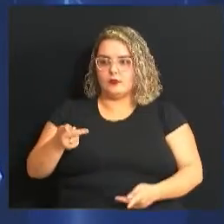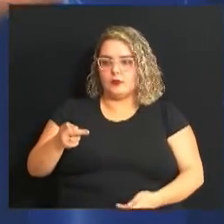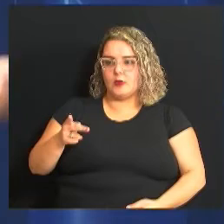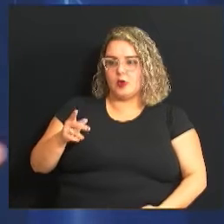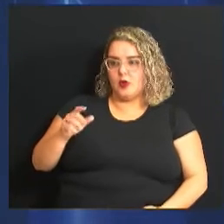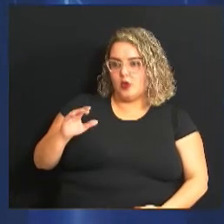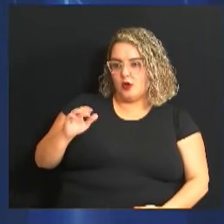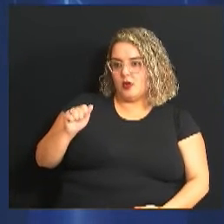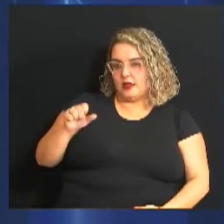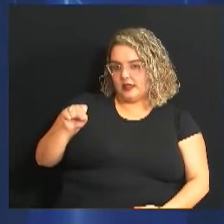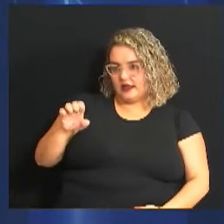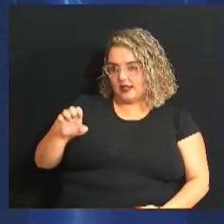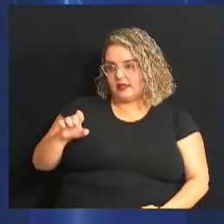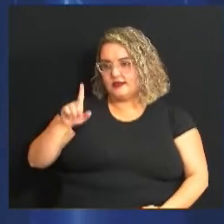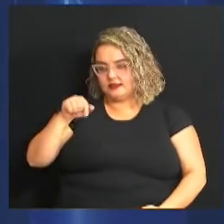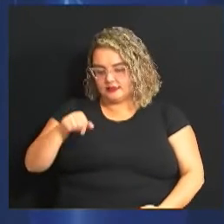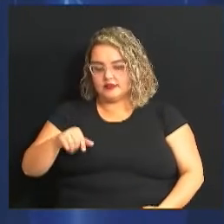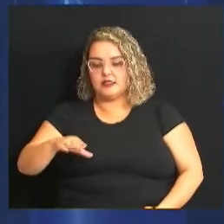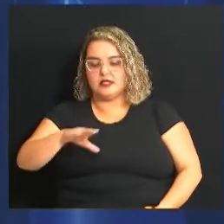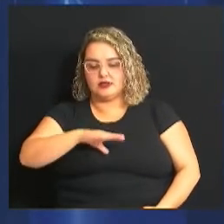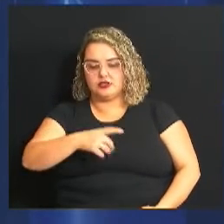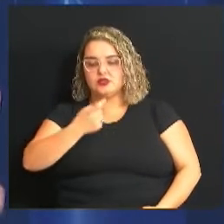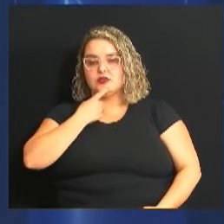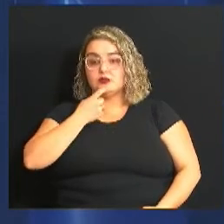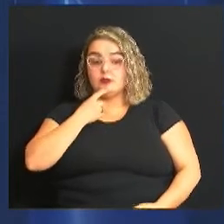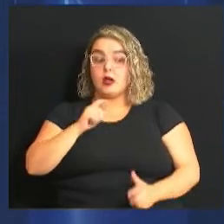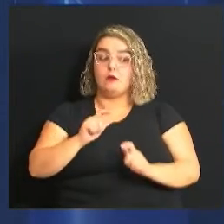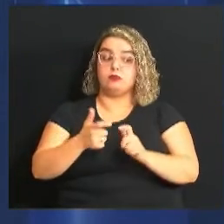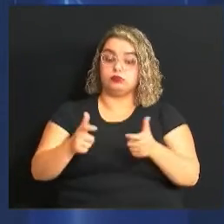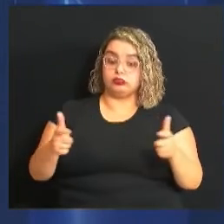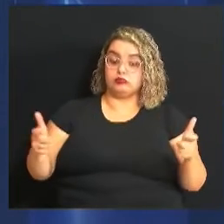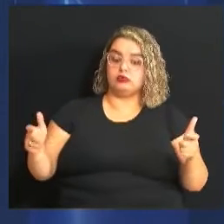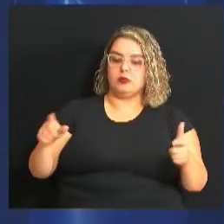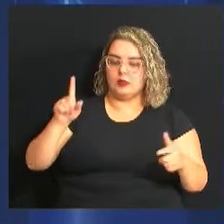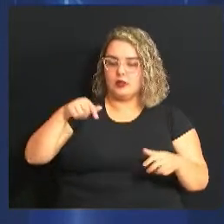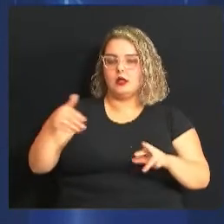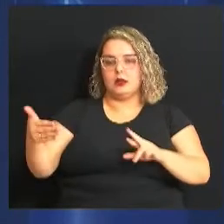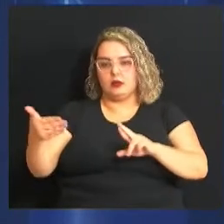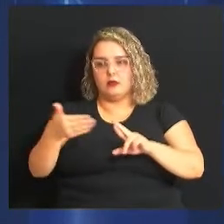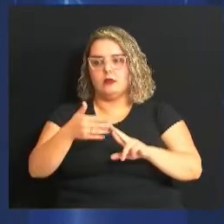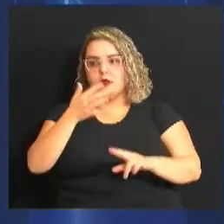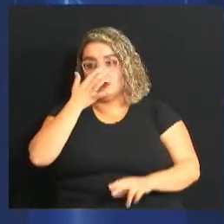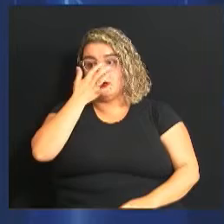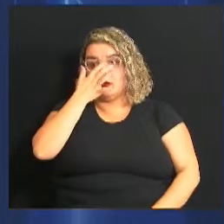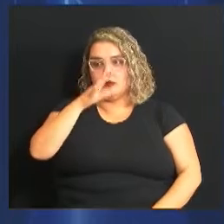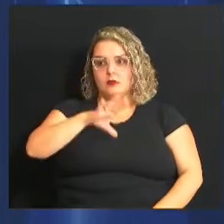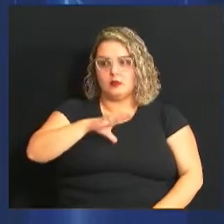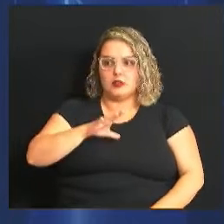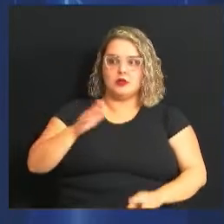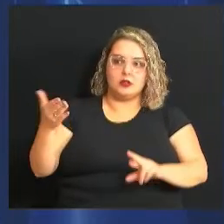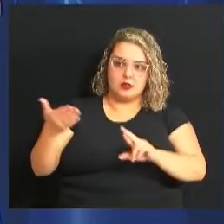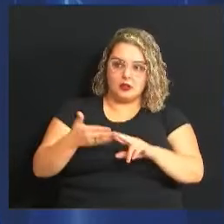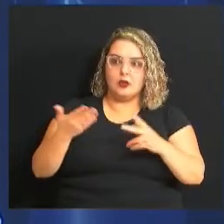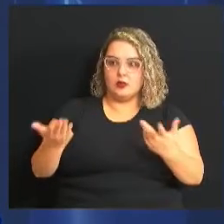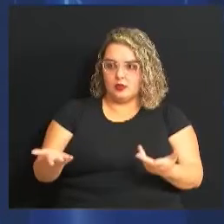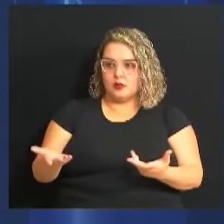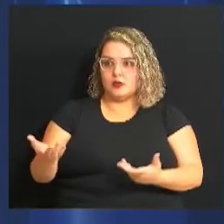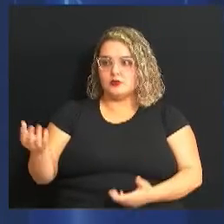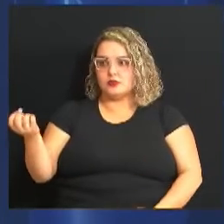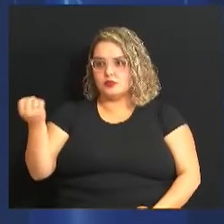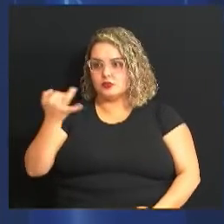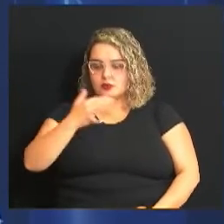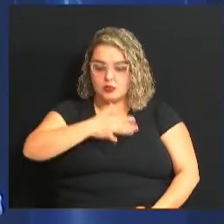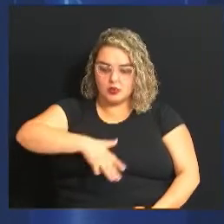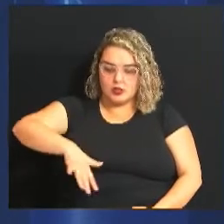Campinas, né, que é uma metrópole desse tamanho, que também é uma referência, né, é uma cidade referência por conta da quantidade de áreas verdes